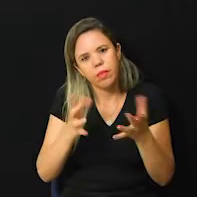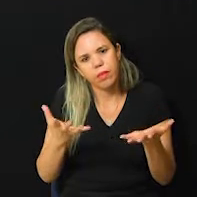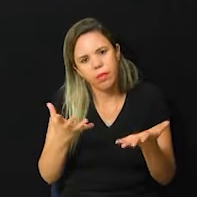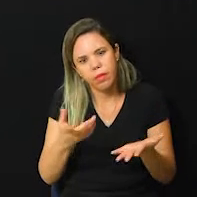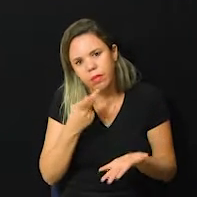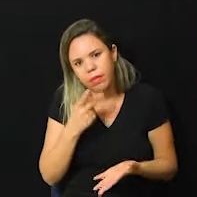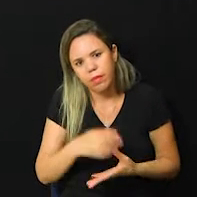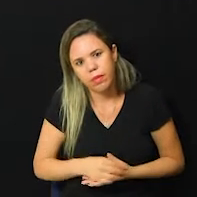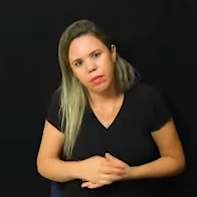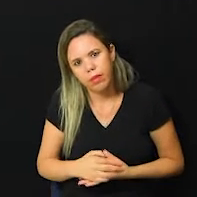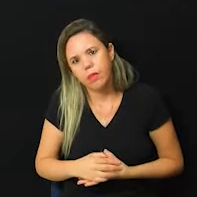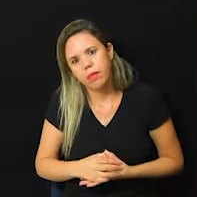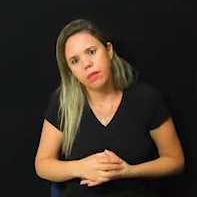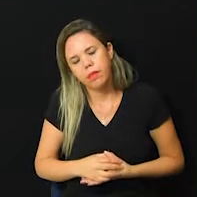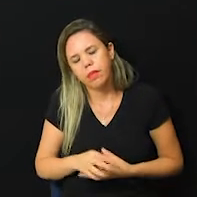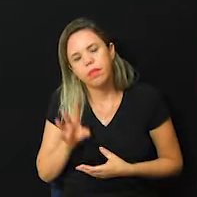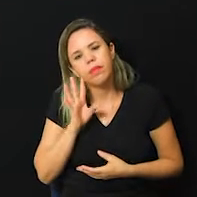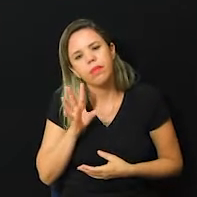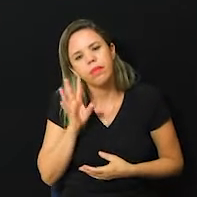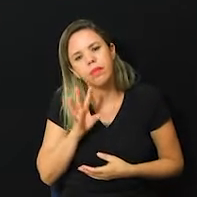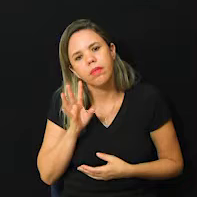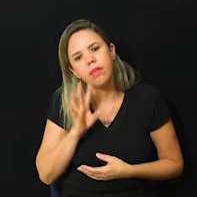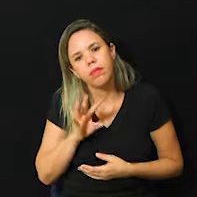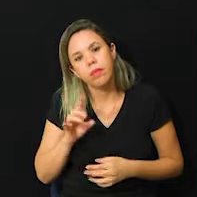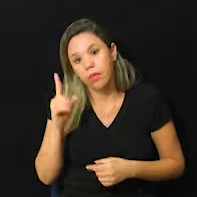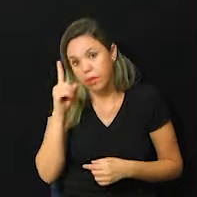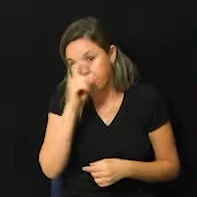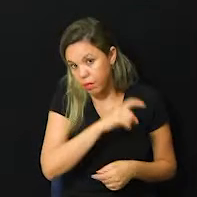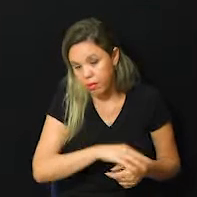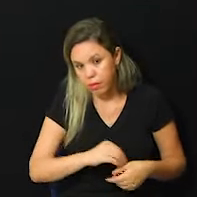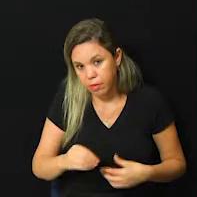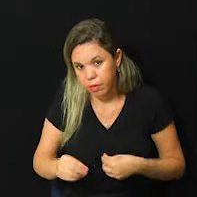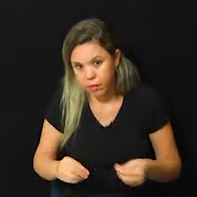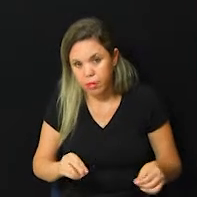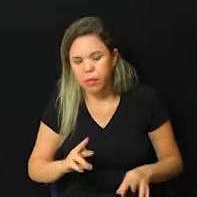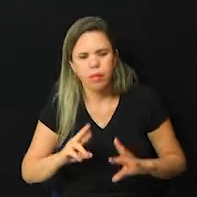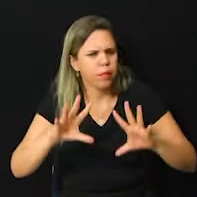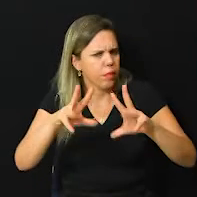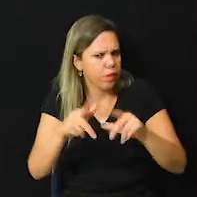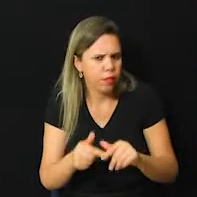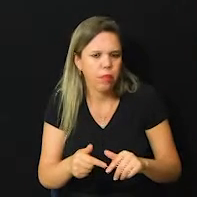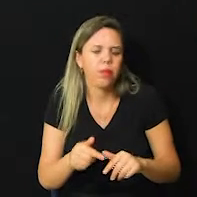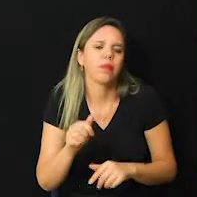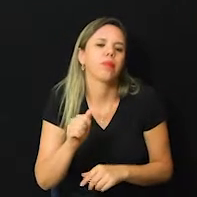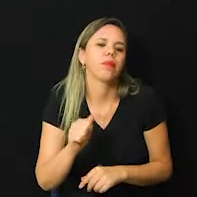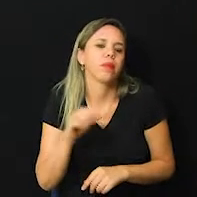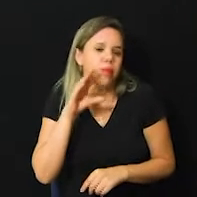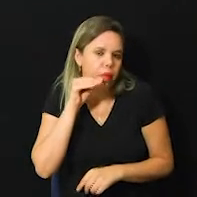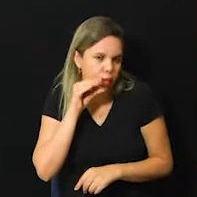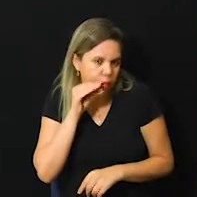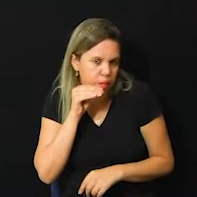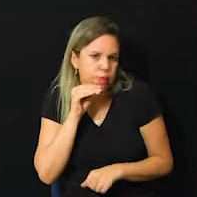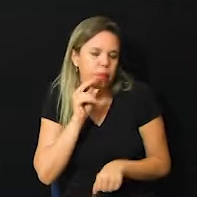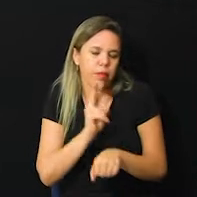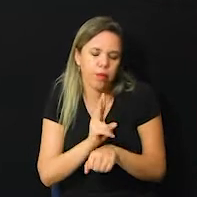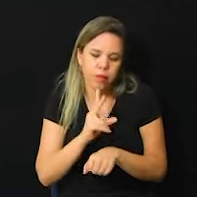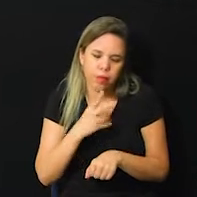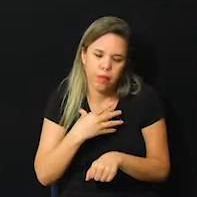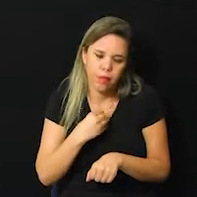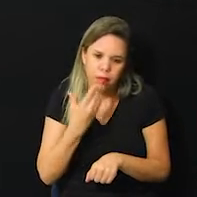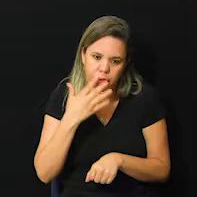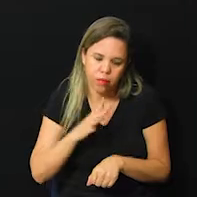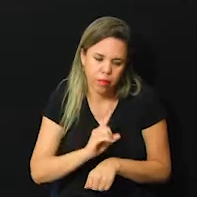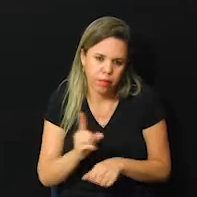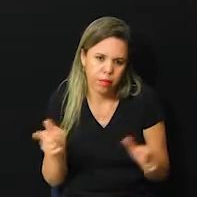quiser É bem legal é difícil é não são todas as alpers que tem é a